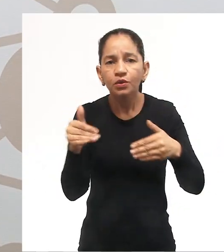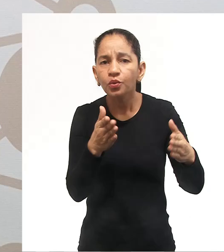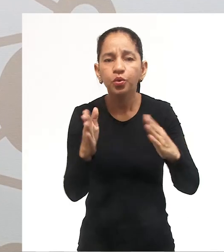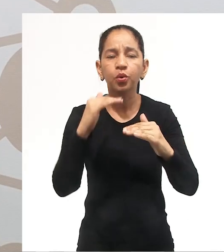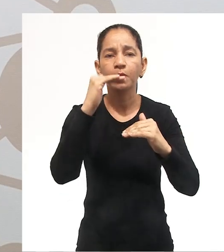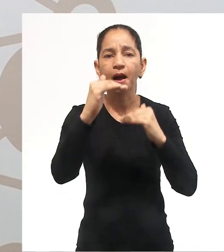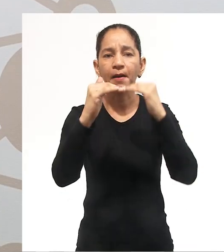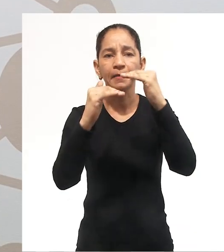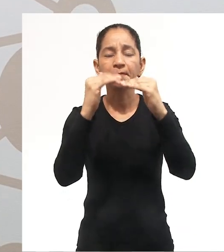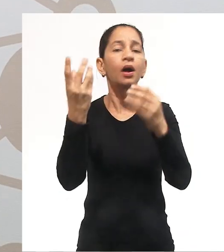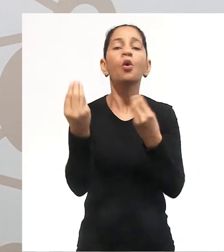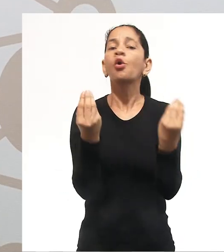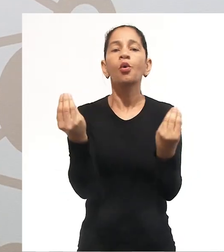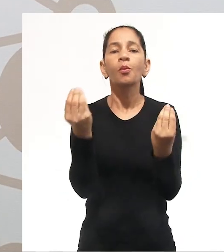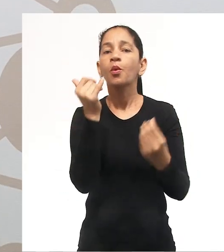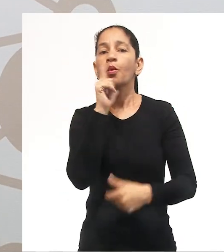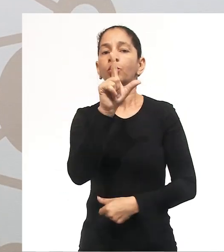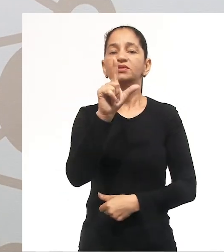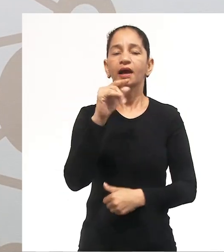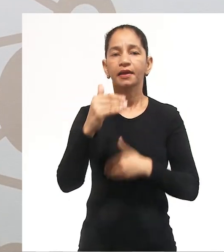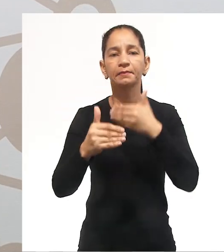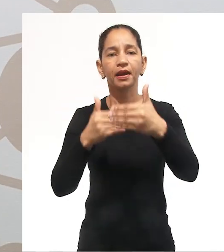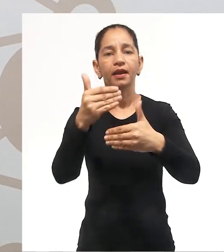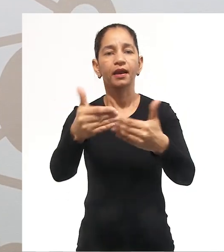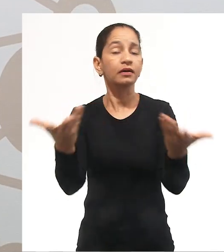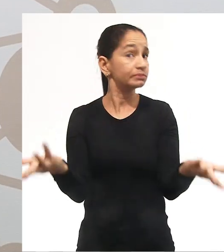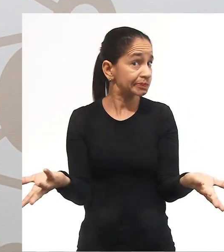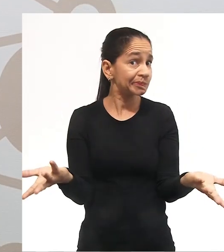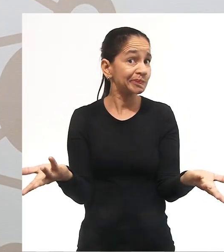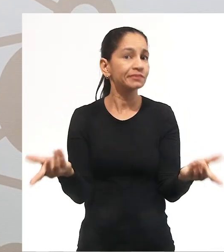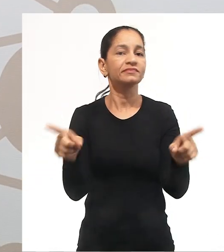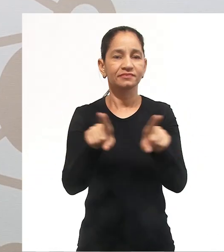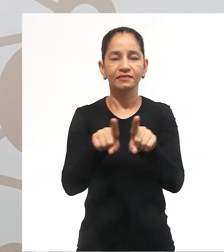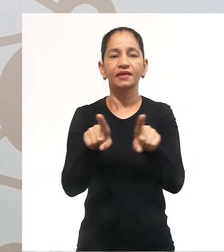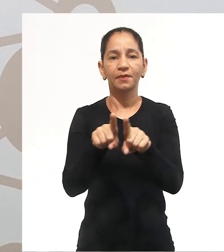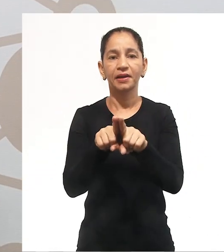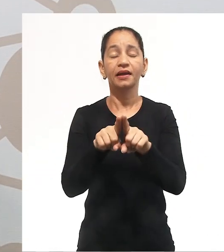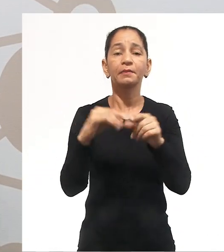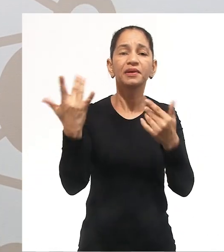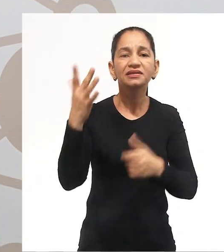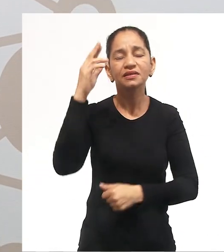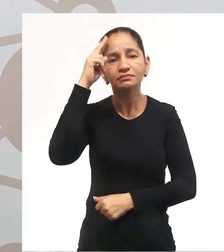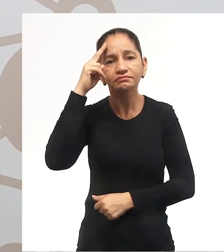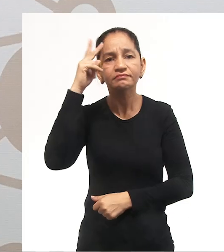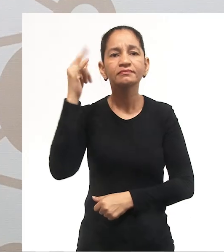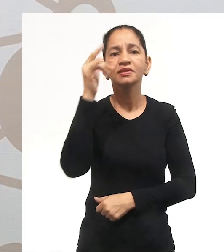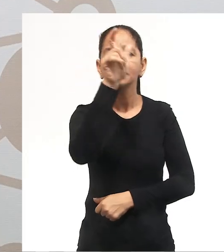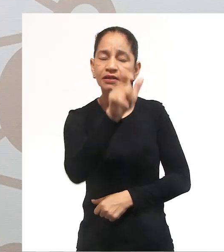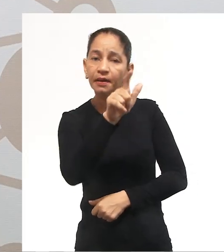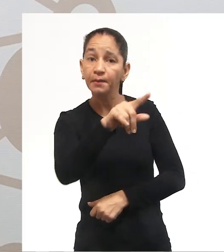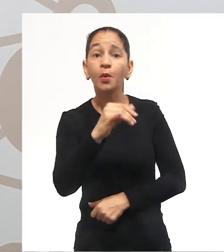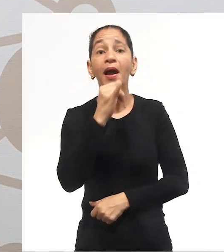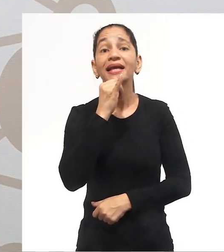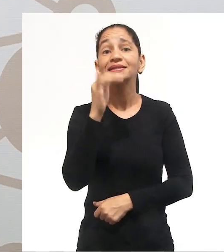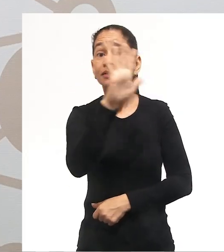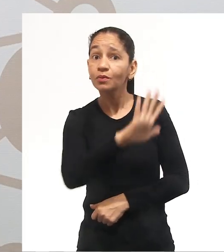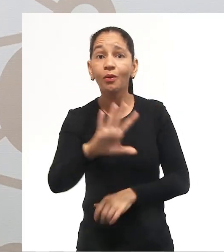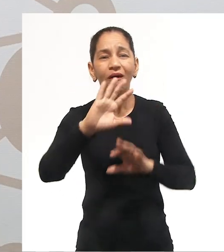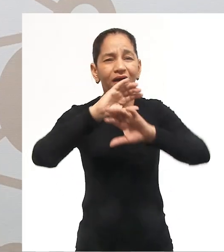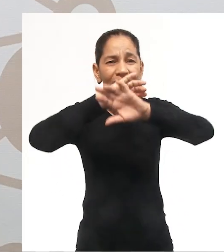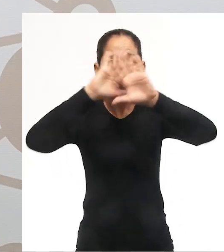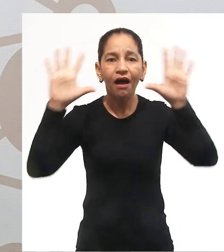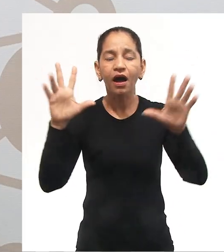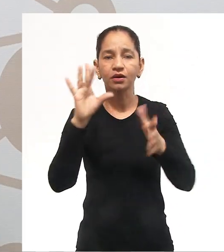esse caminho para poder seguir e fazer aquele trabalho sem deixar a nossa subjetividade além daquela professora.